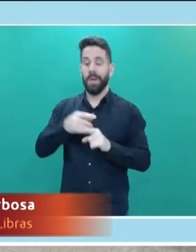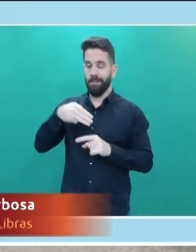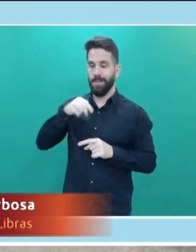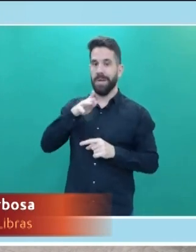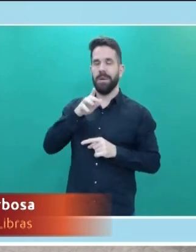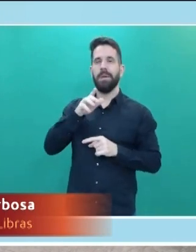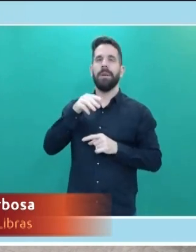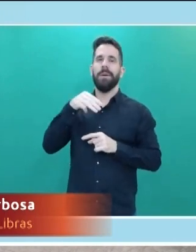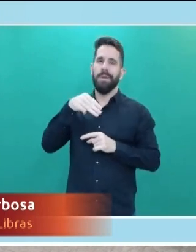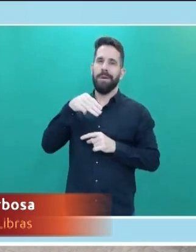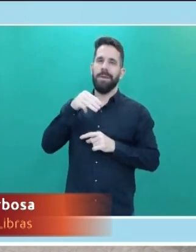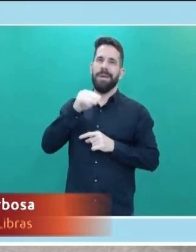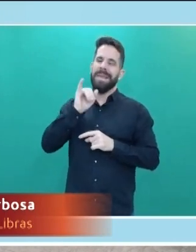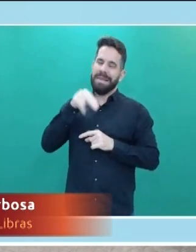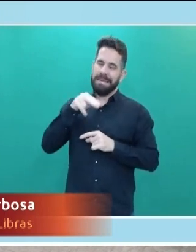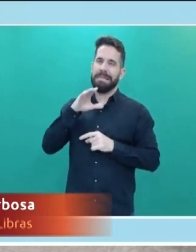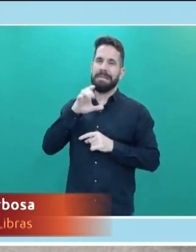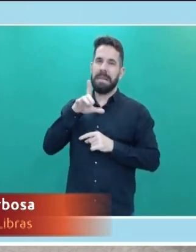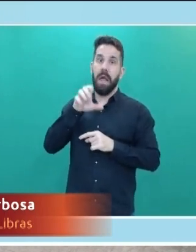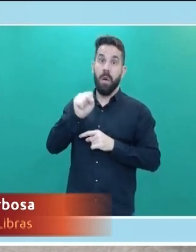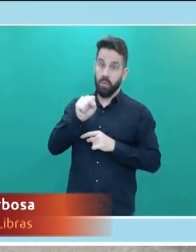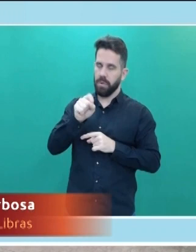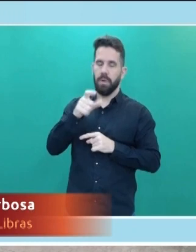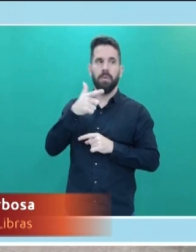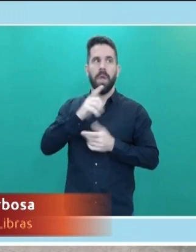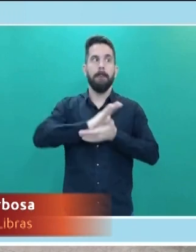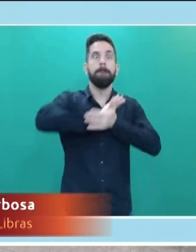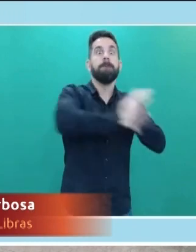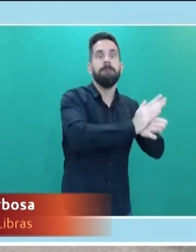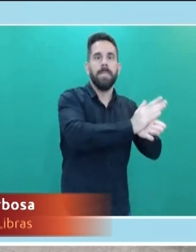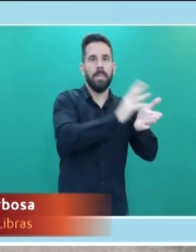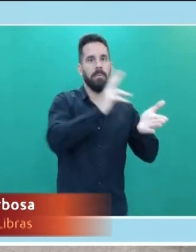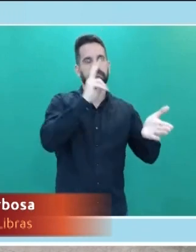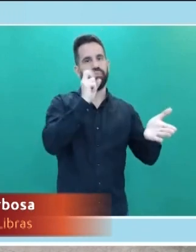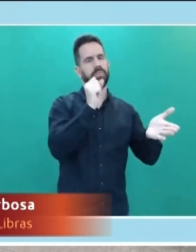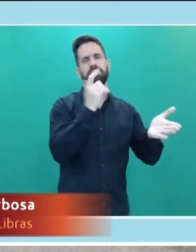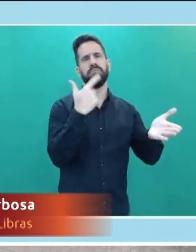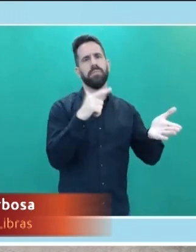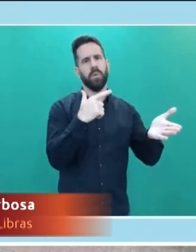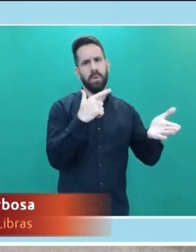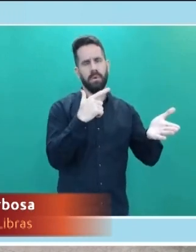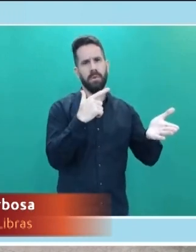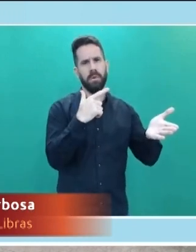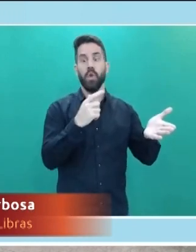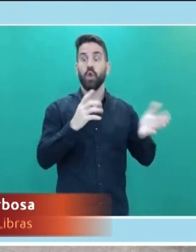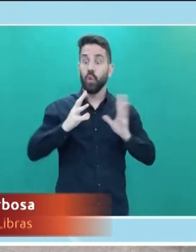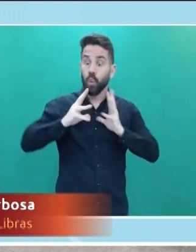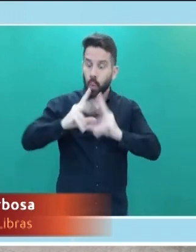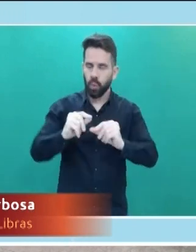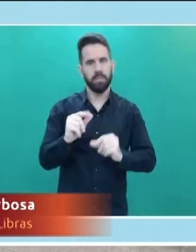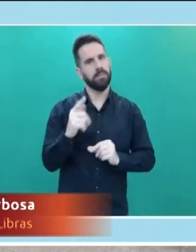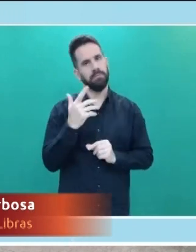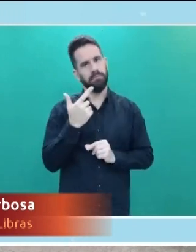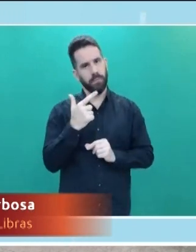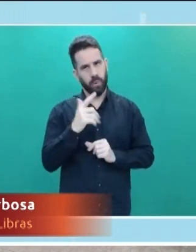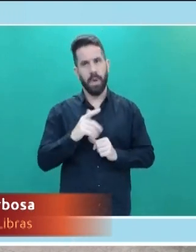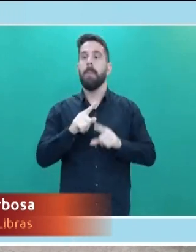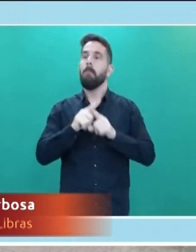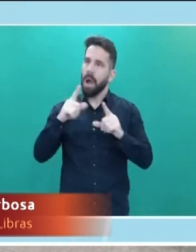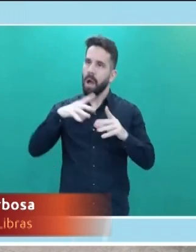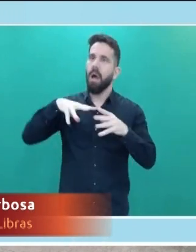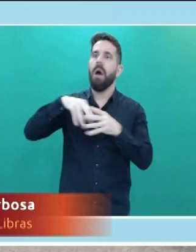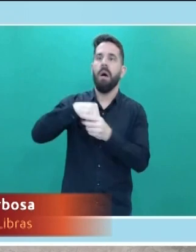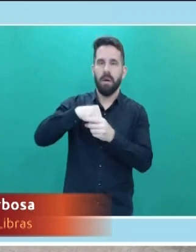né? Tem alguns rapazes que estão ali capturados dentro dessa subcultura incel, que é uma subcultura muito complicada, mesmo